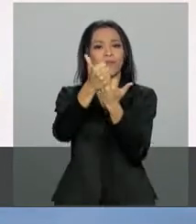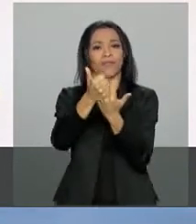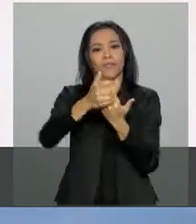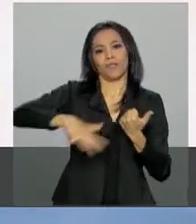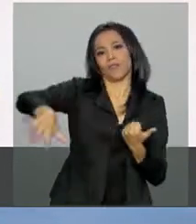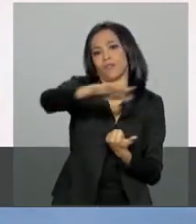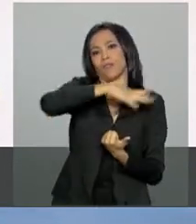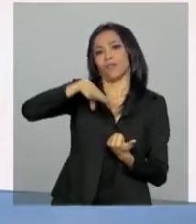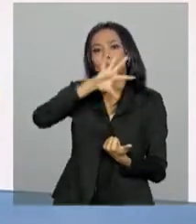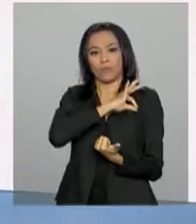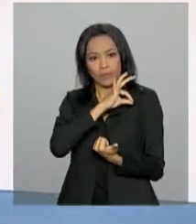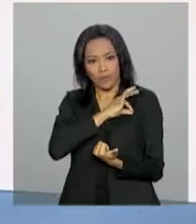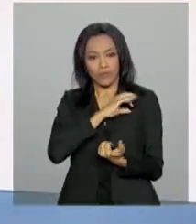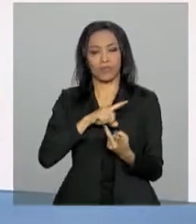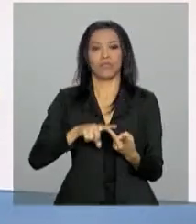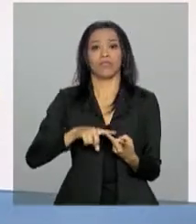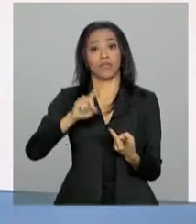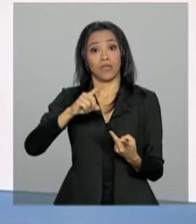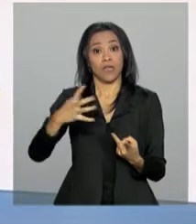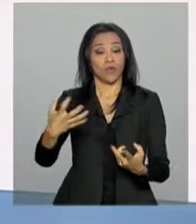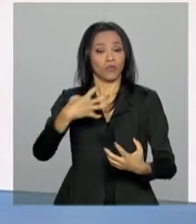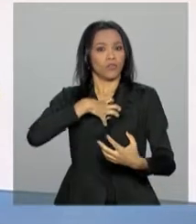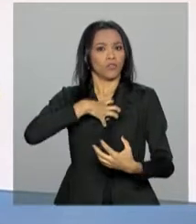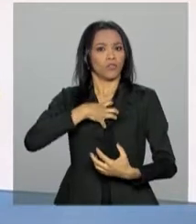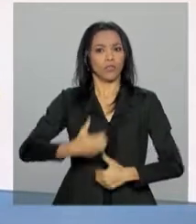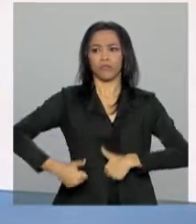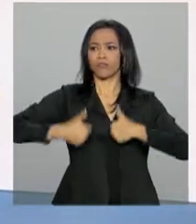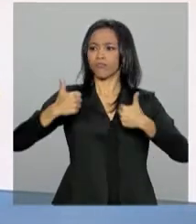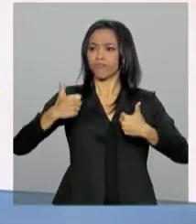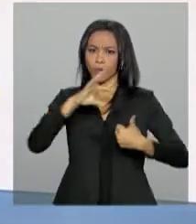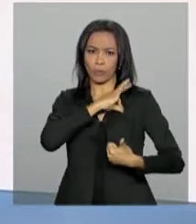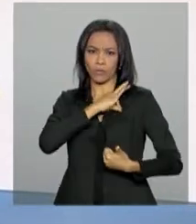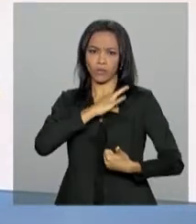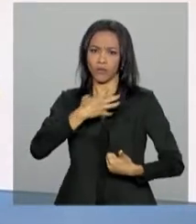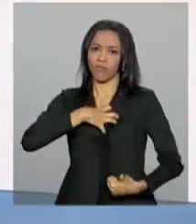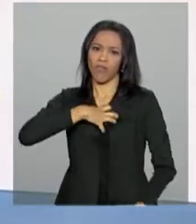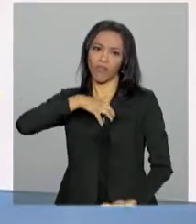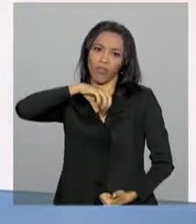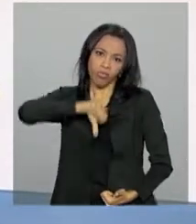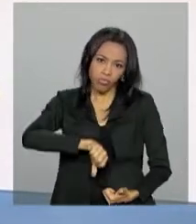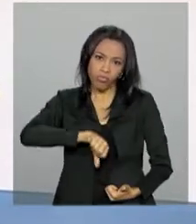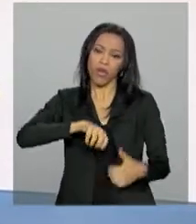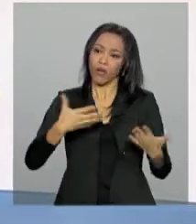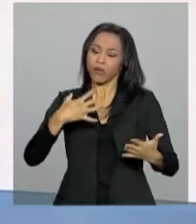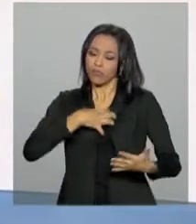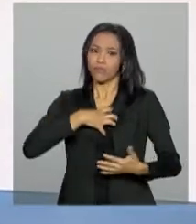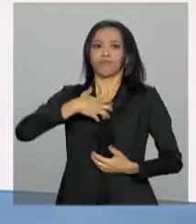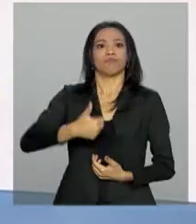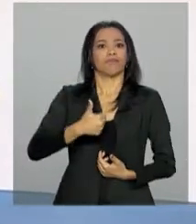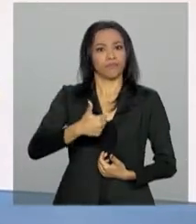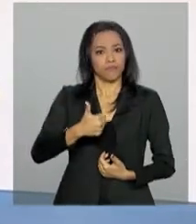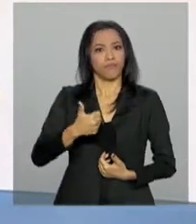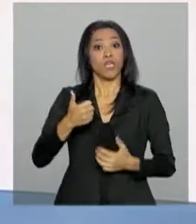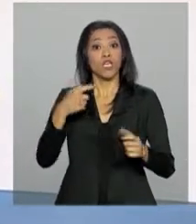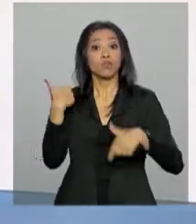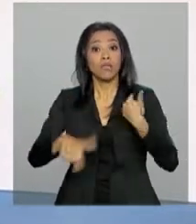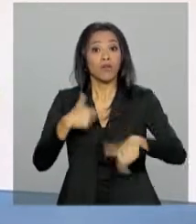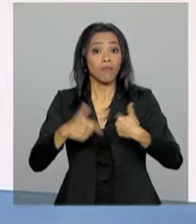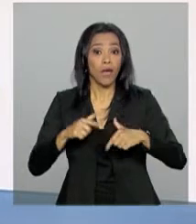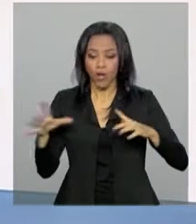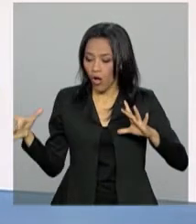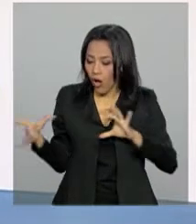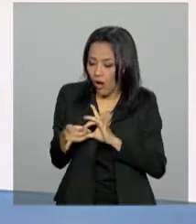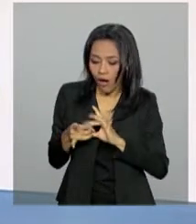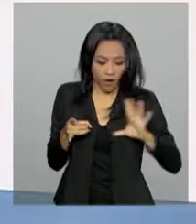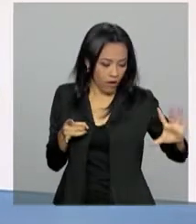um resgate da credibilidade e da autoestima das corporações policiais e um trabalho integrado em que cada uma dessas corporações